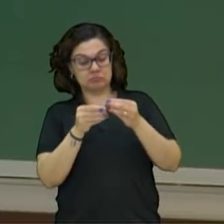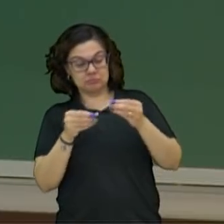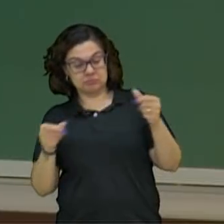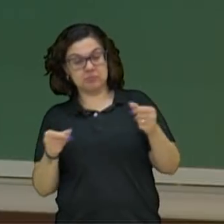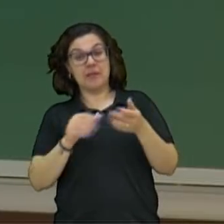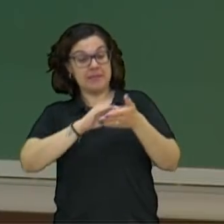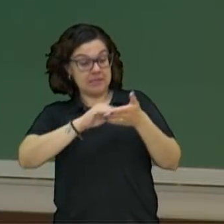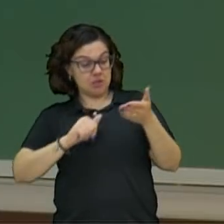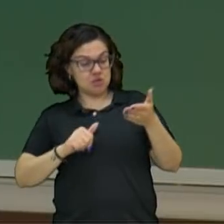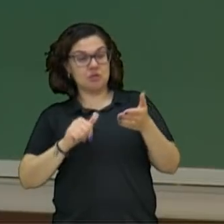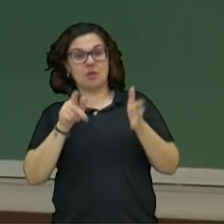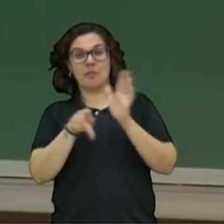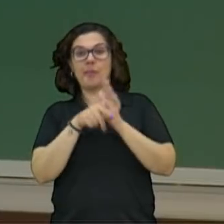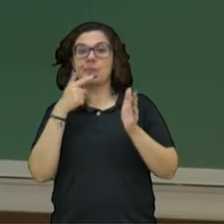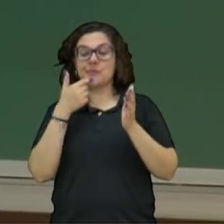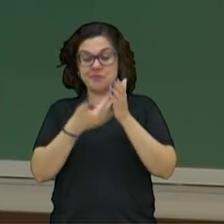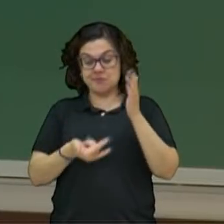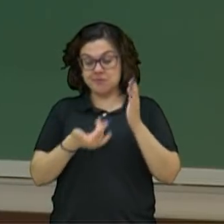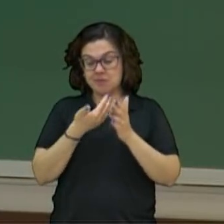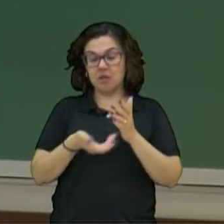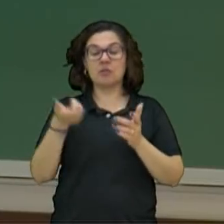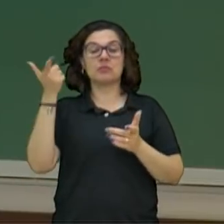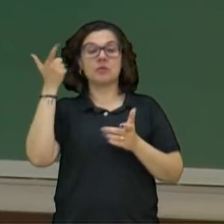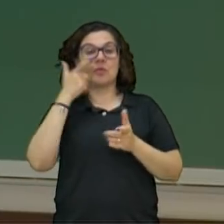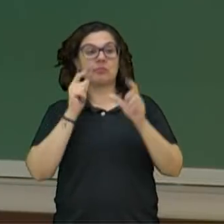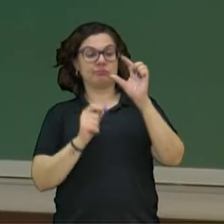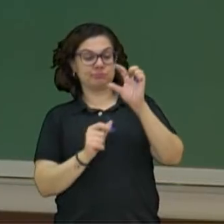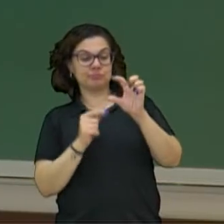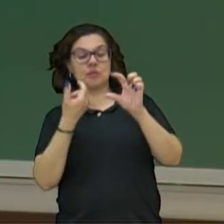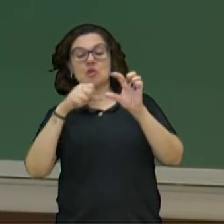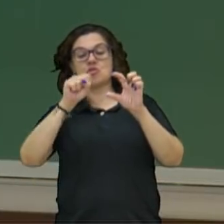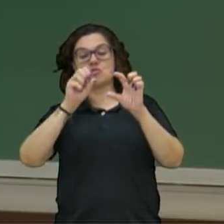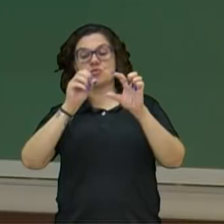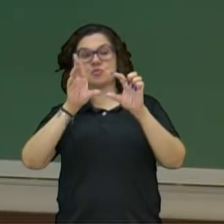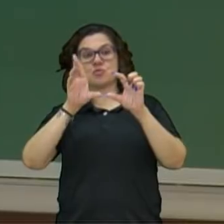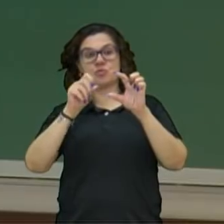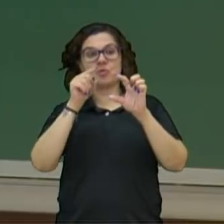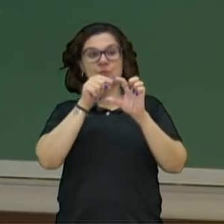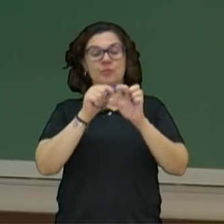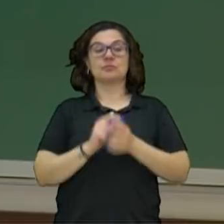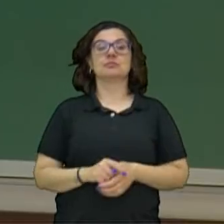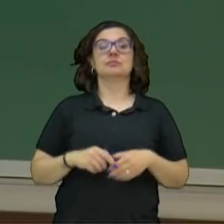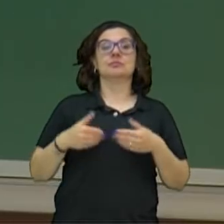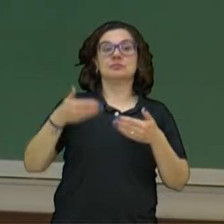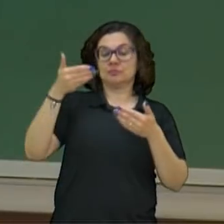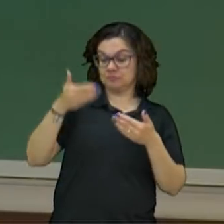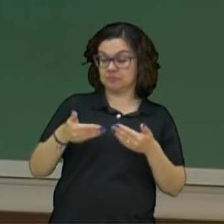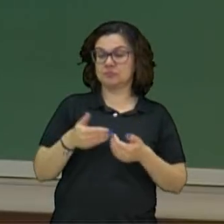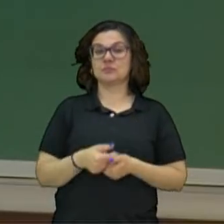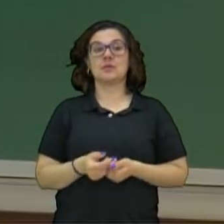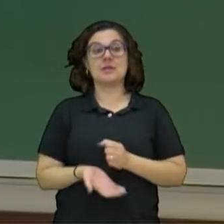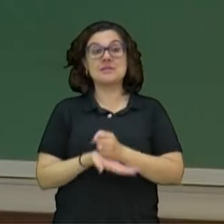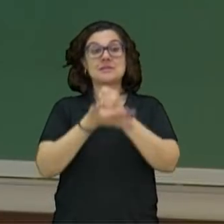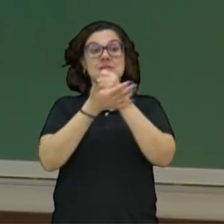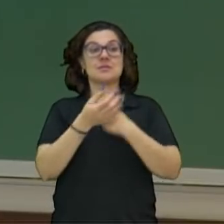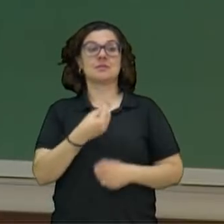do animal e é assim que a gente tem a produção de soro, tá? Então, o soro terapêutico salva